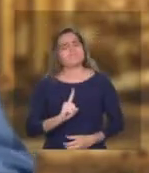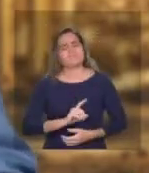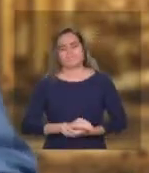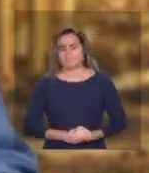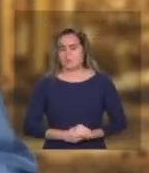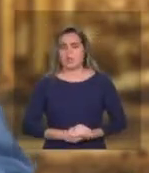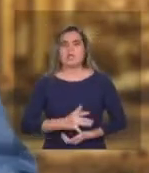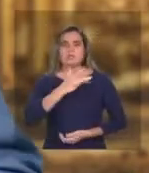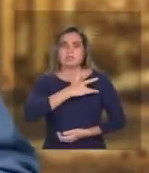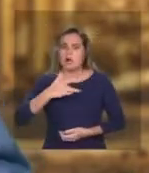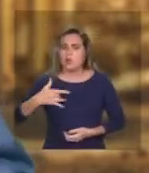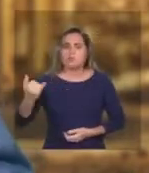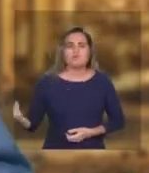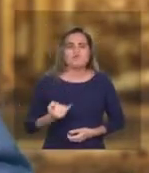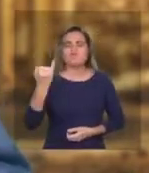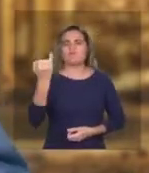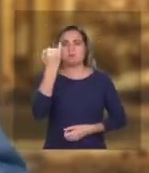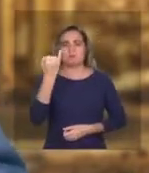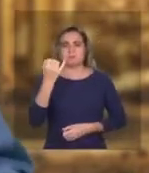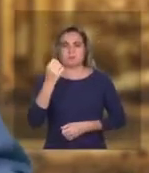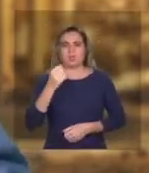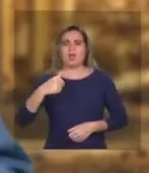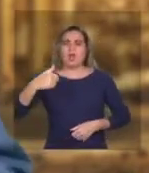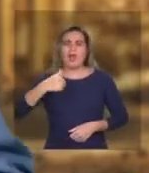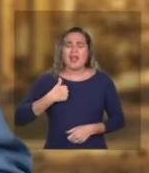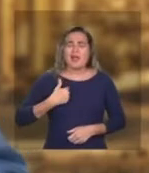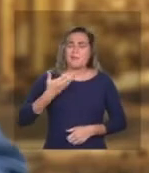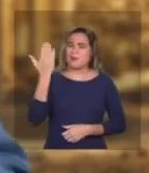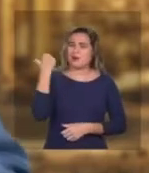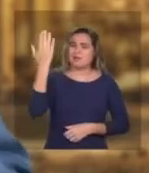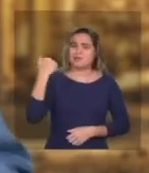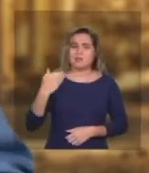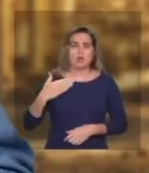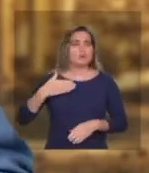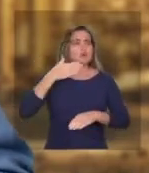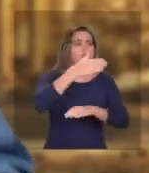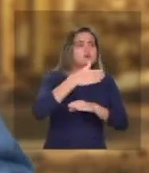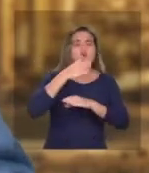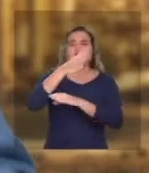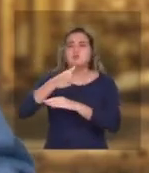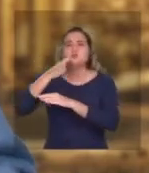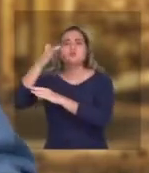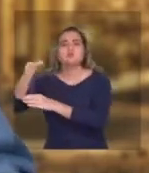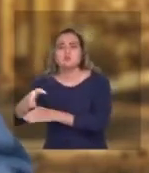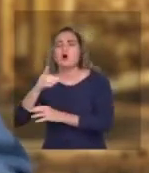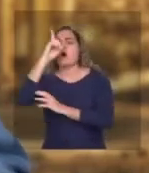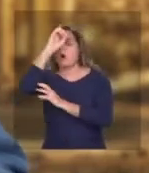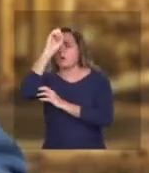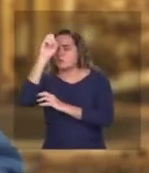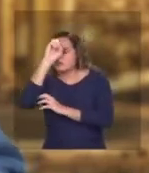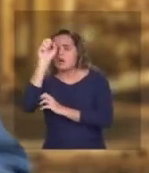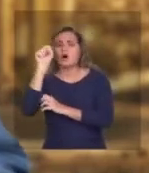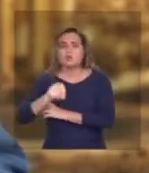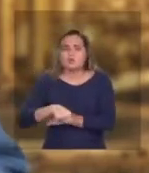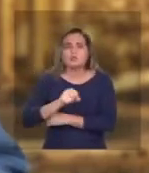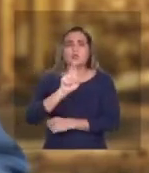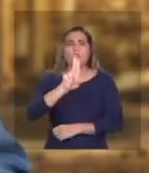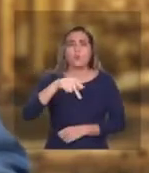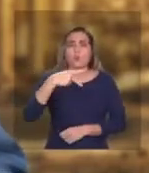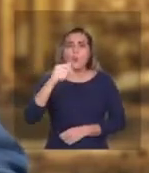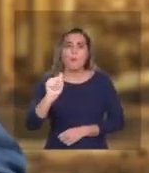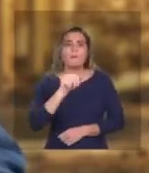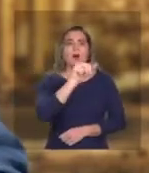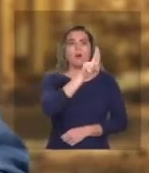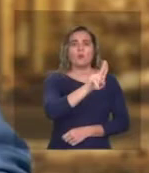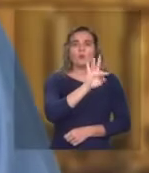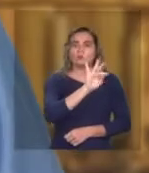da saúde. No auge da pandemia, não saí das ruas. Não tive medo de ir aos hospitais, às UPAs,